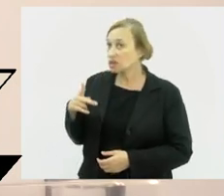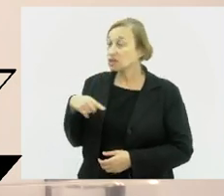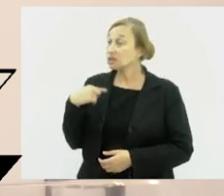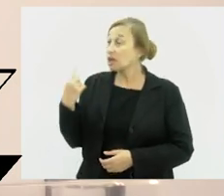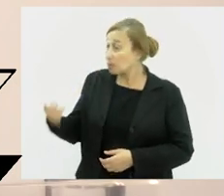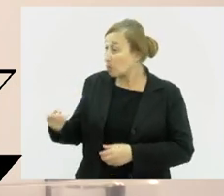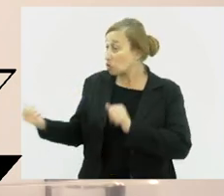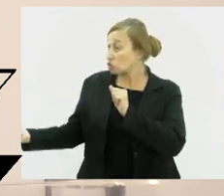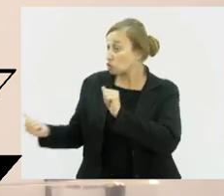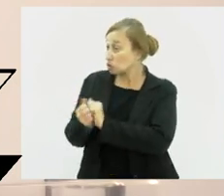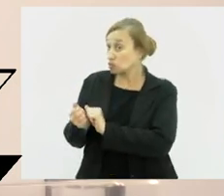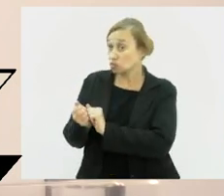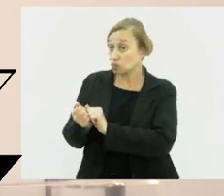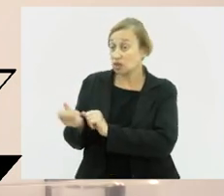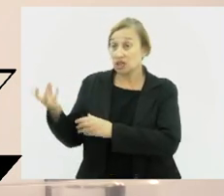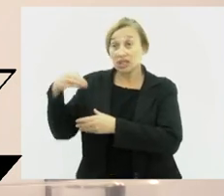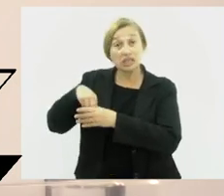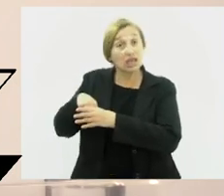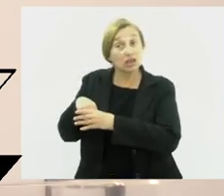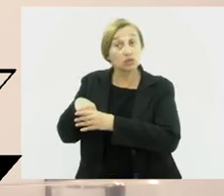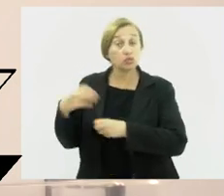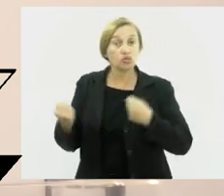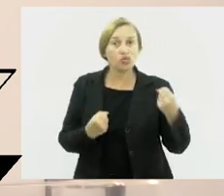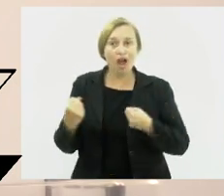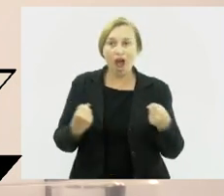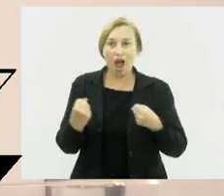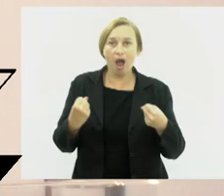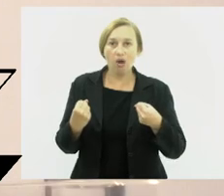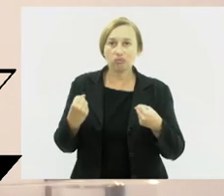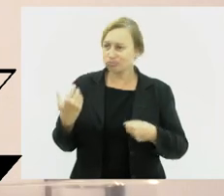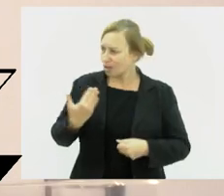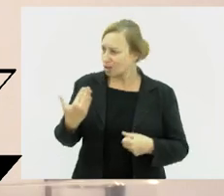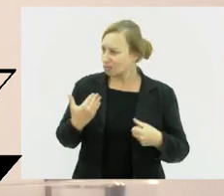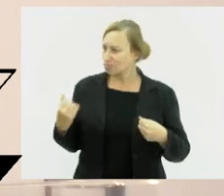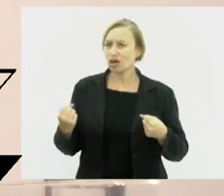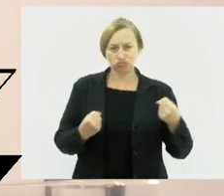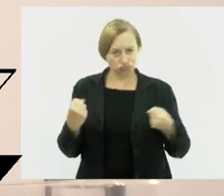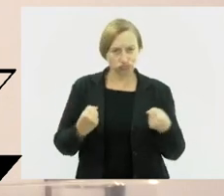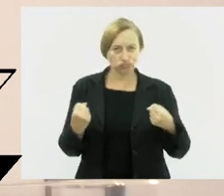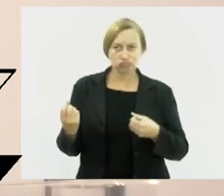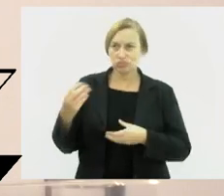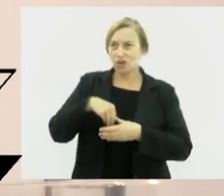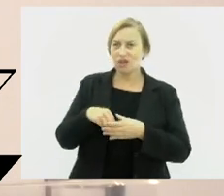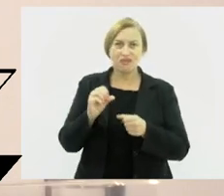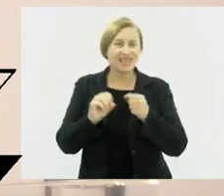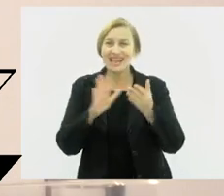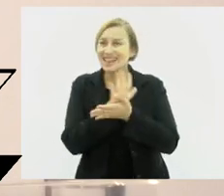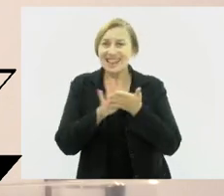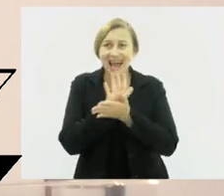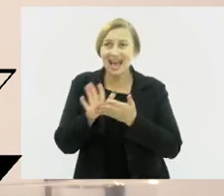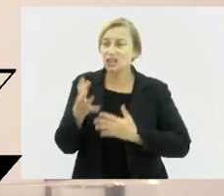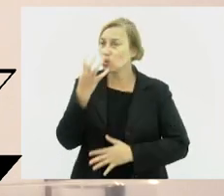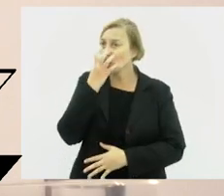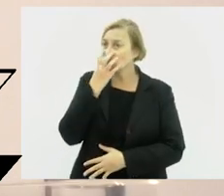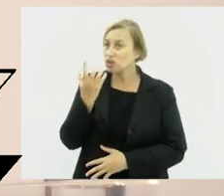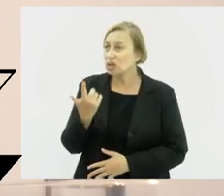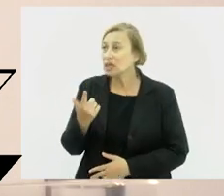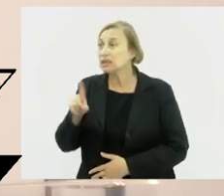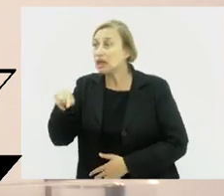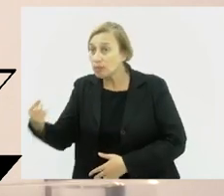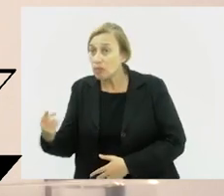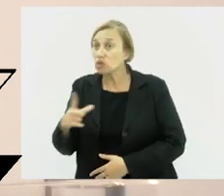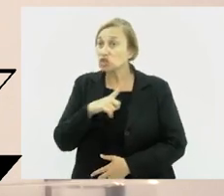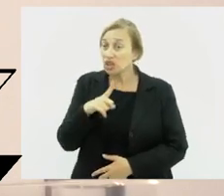do vereador. Era o companheiro de andar junto, dentro do carro. O cachorro não fazia nada. Como depois teve